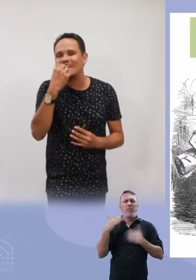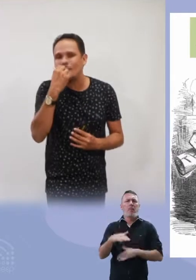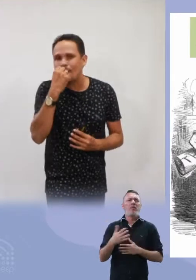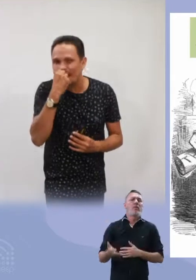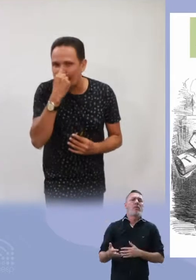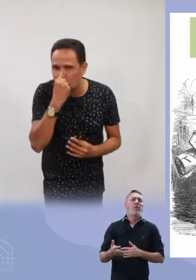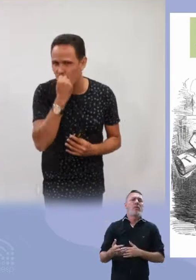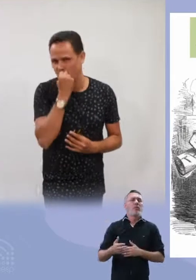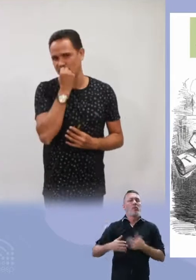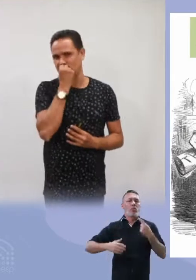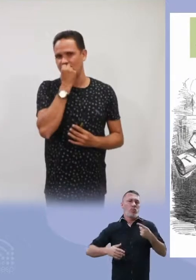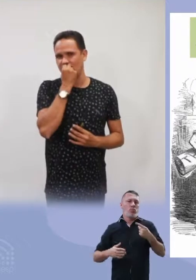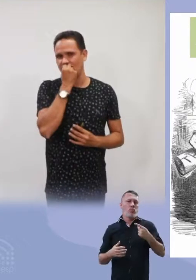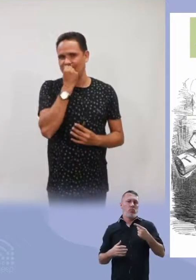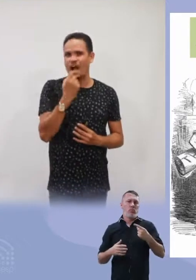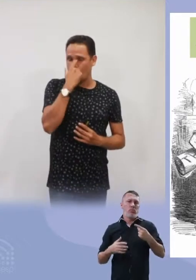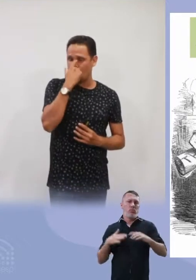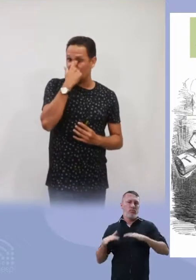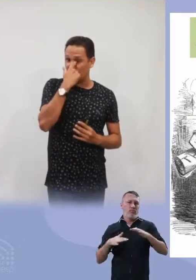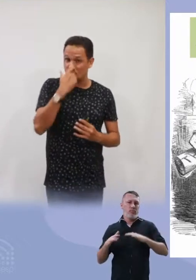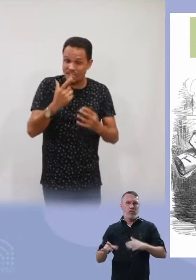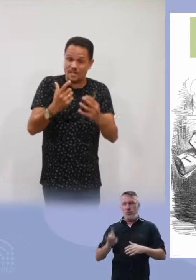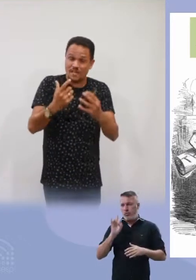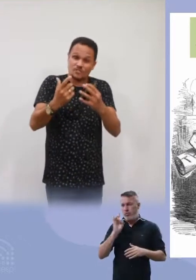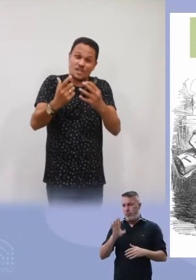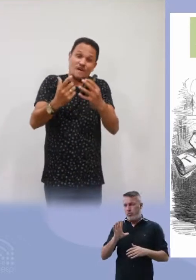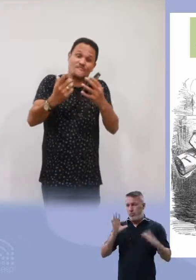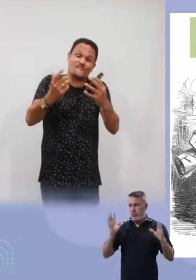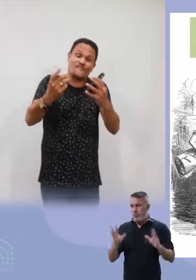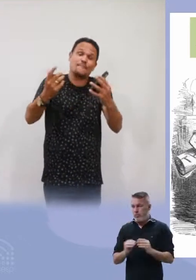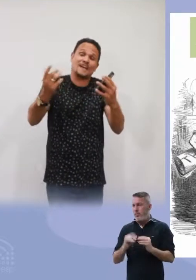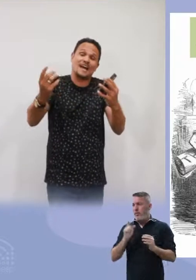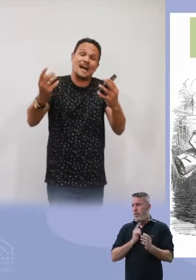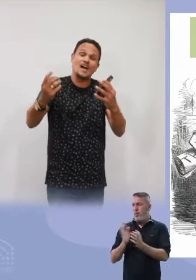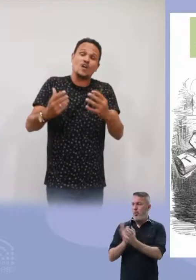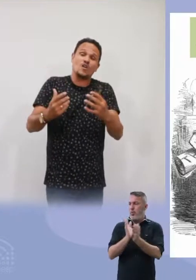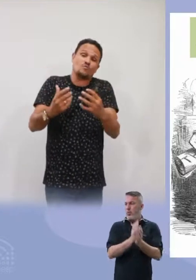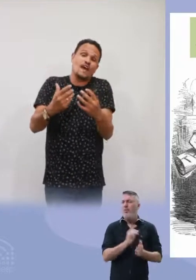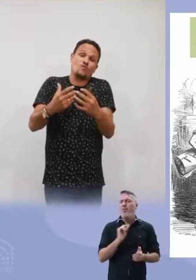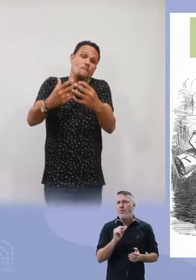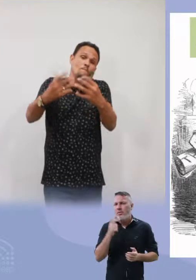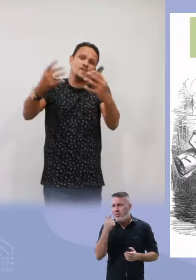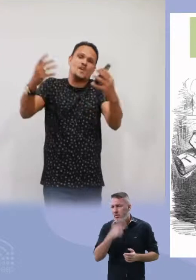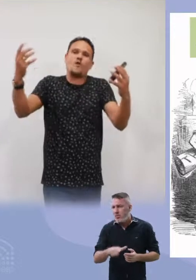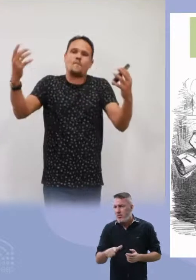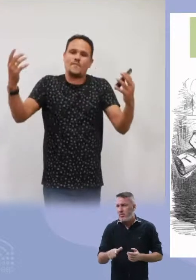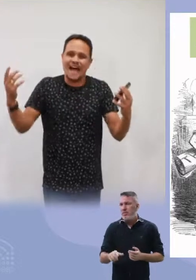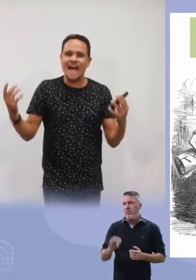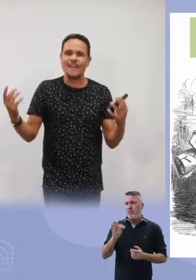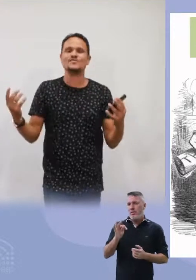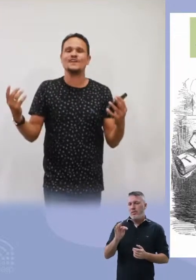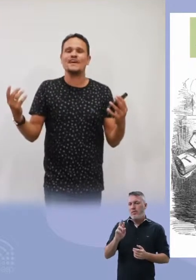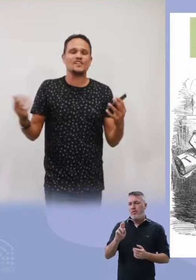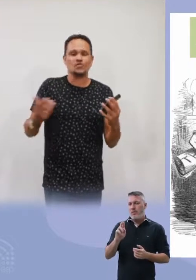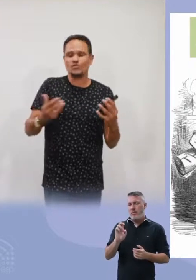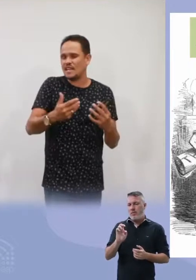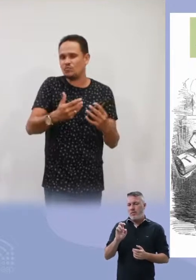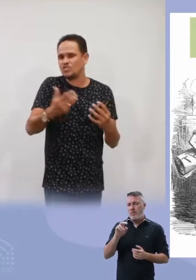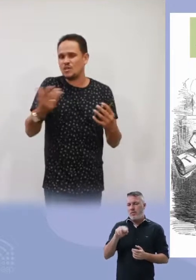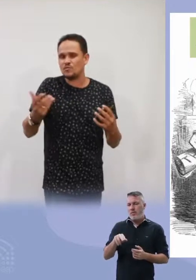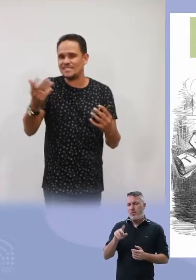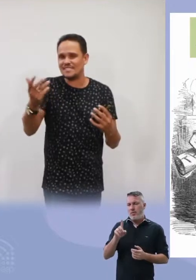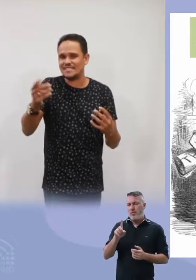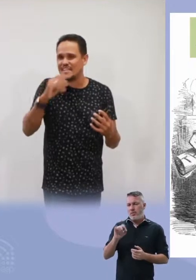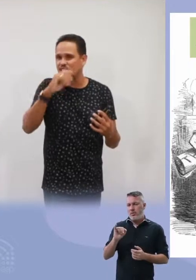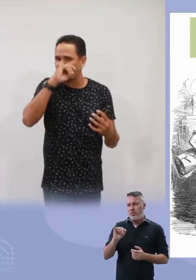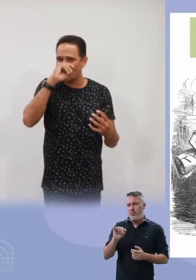dos trabalhadores. Tá, como é que é isso? Imaginemos aí uma fábrica, né, com 1.000 operários, eles não têm nenhum